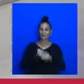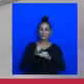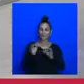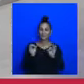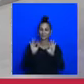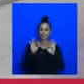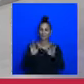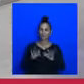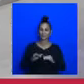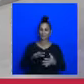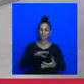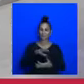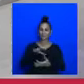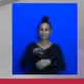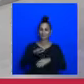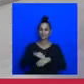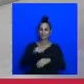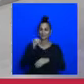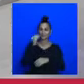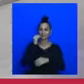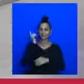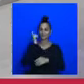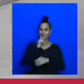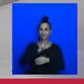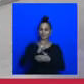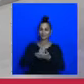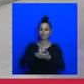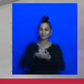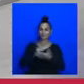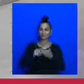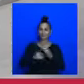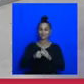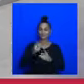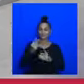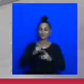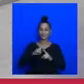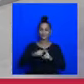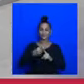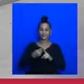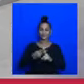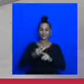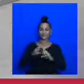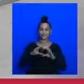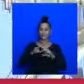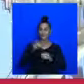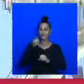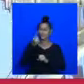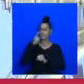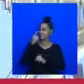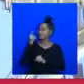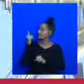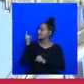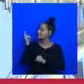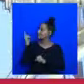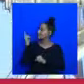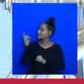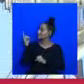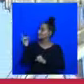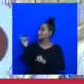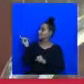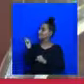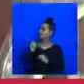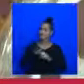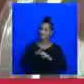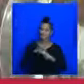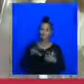Procedimento concluído, Globo ligado, você tem mais uma chance de ganhar. Passaremos então ao segundo sorteio da dupla Sena. Bolas posicionadas,